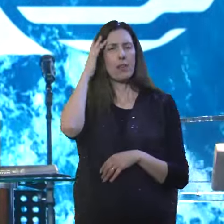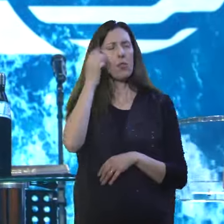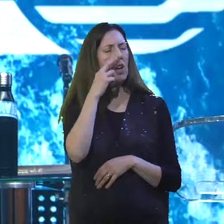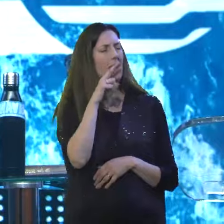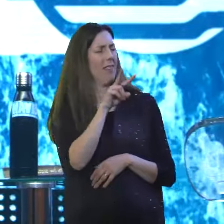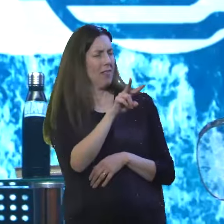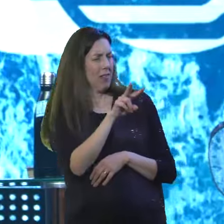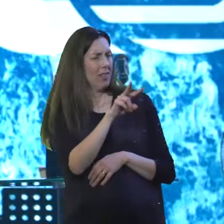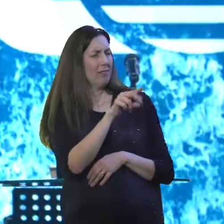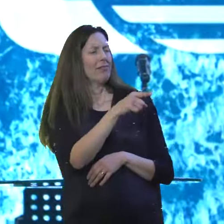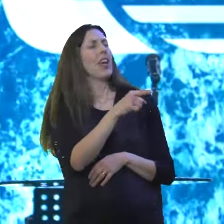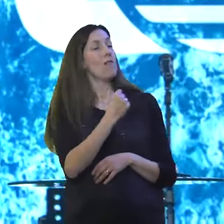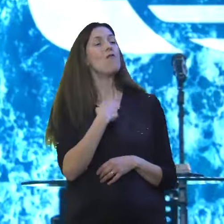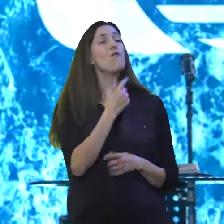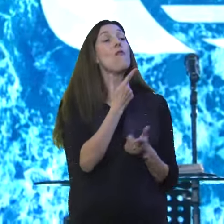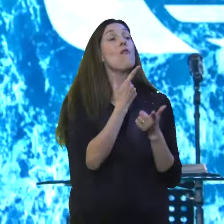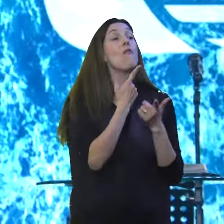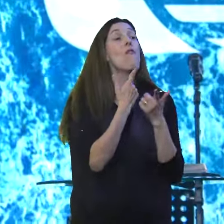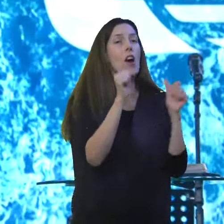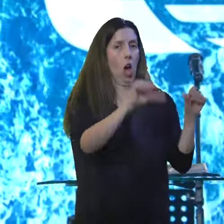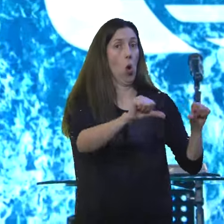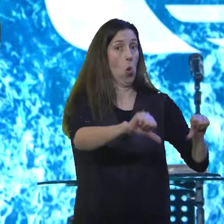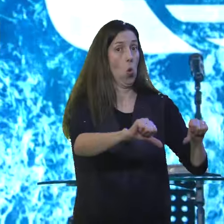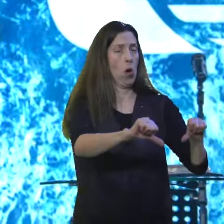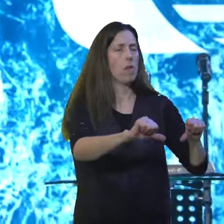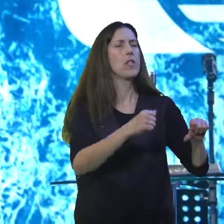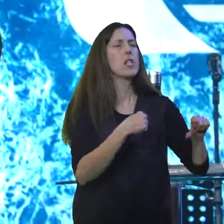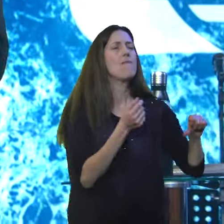algo que dá vontade de fazer,